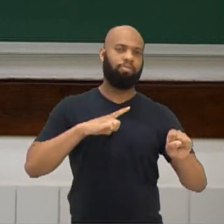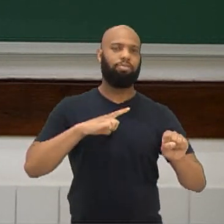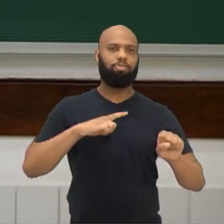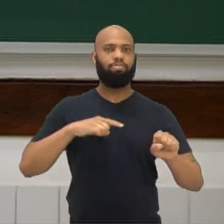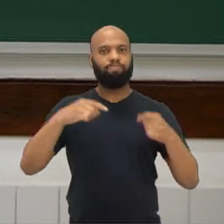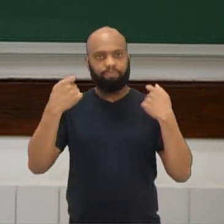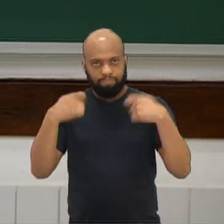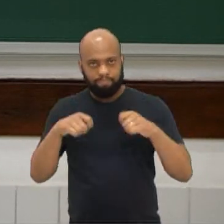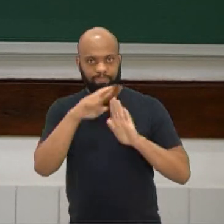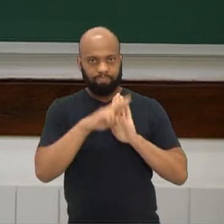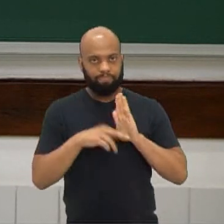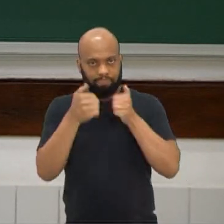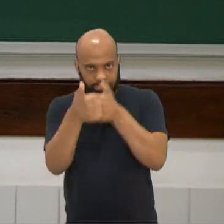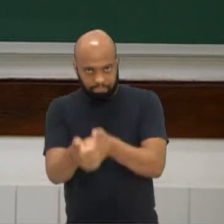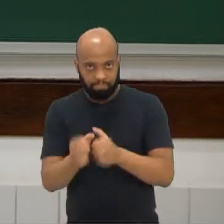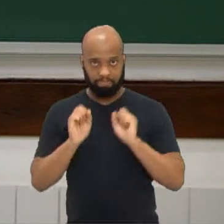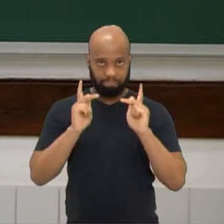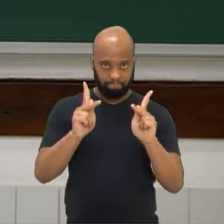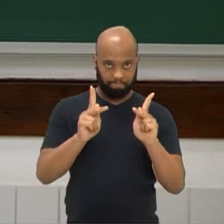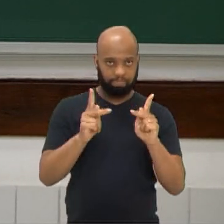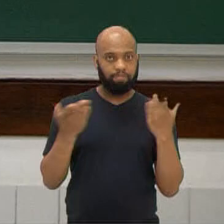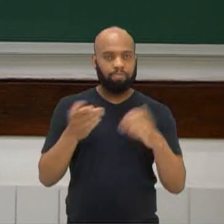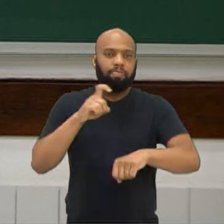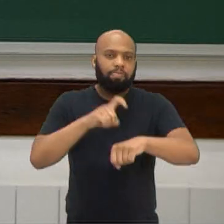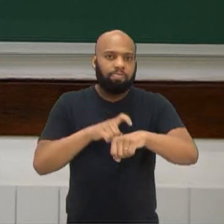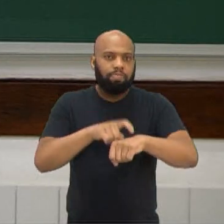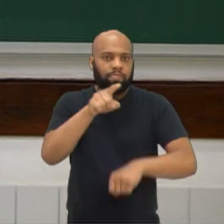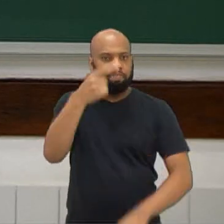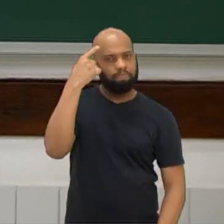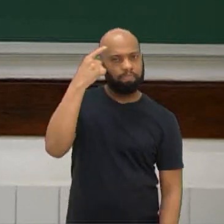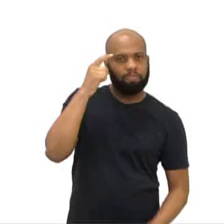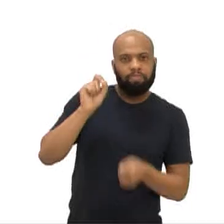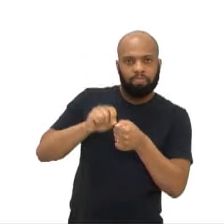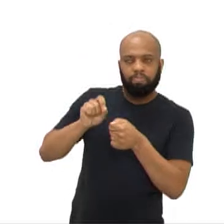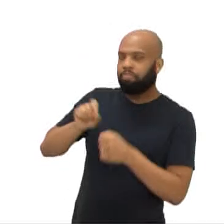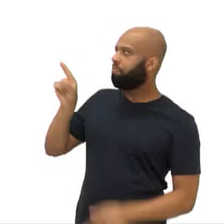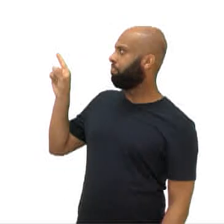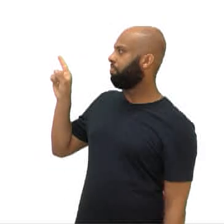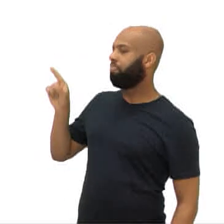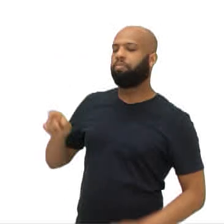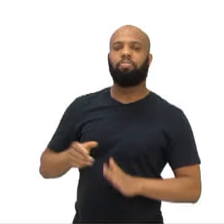singular, plural com plural. Perfeito? Um tempinho para vocês pensarem.